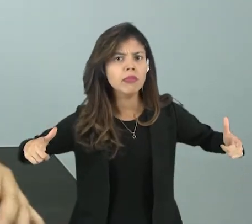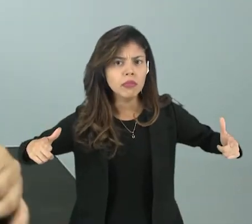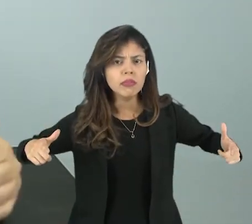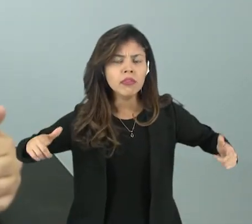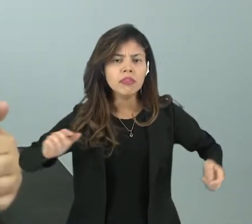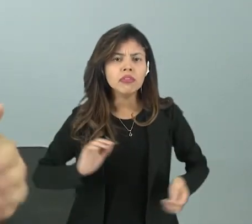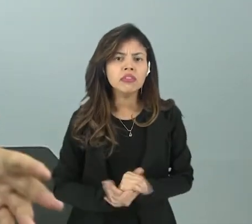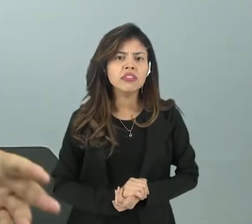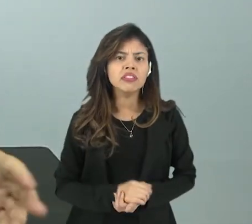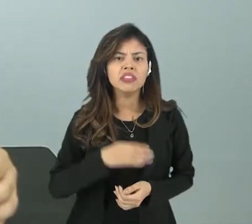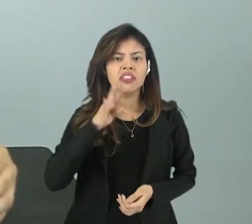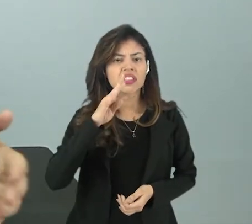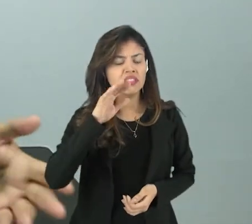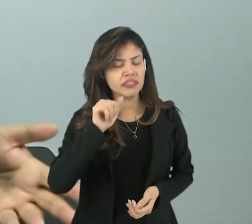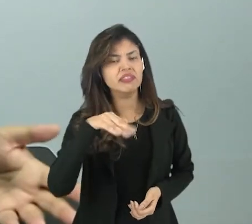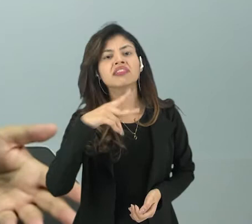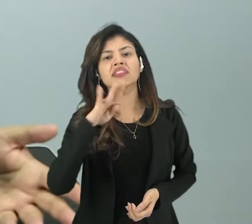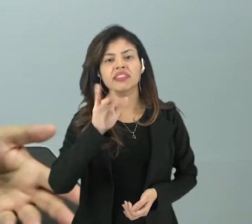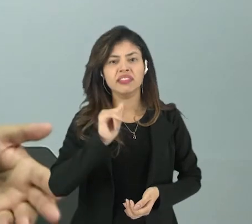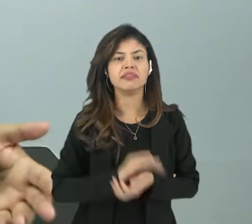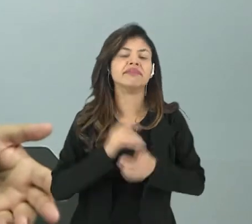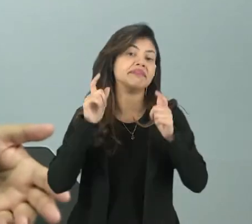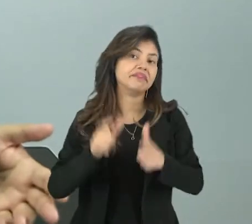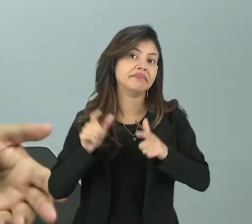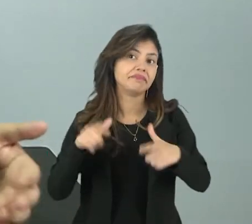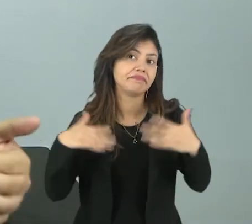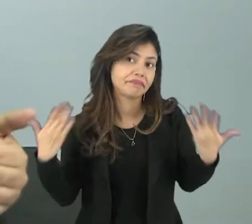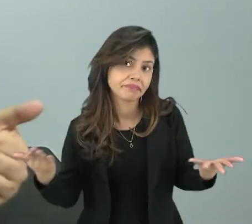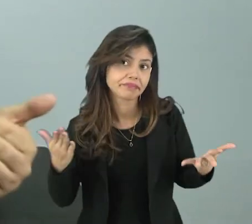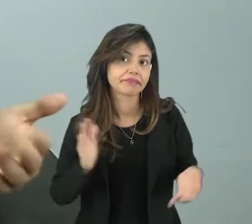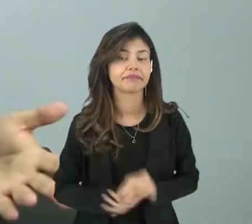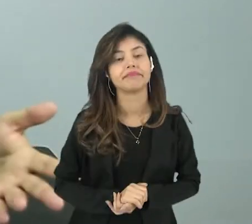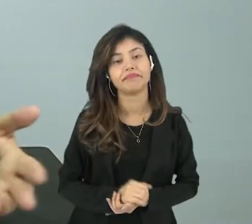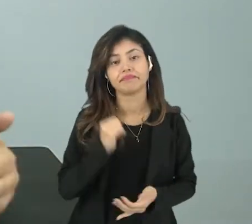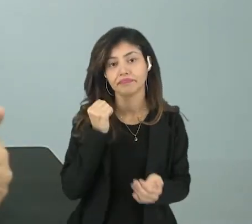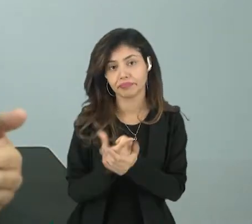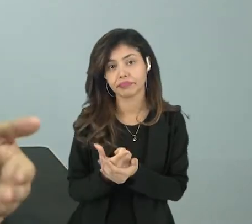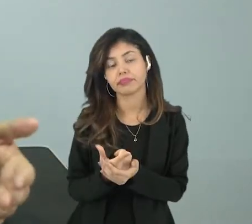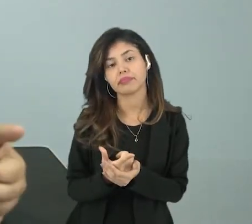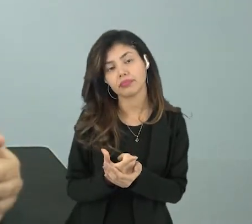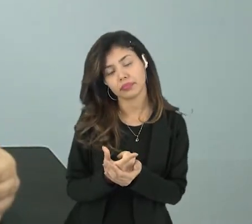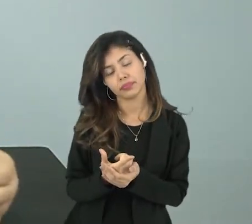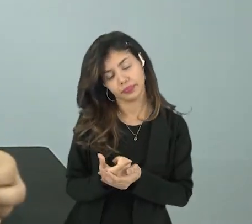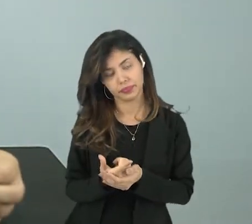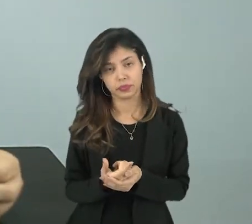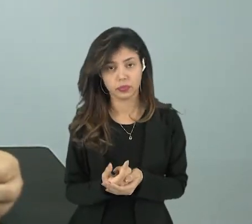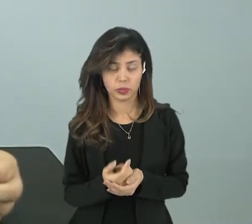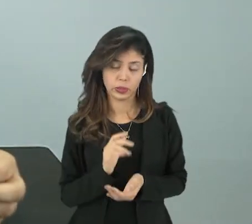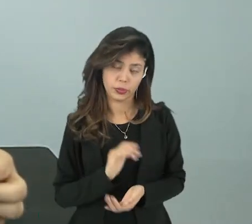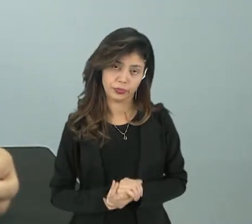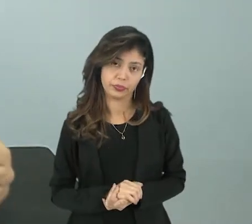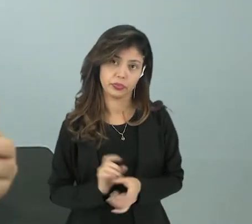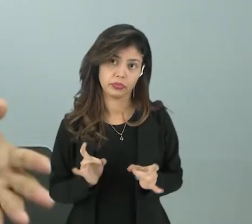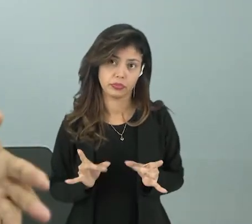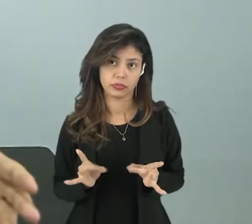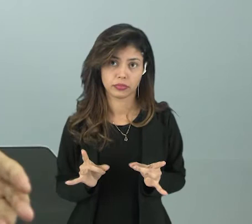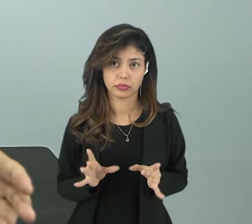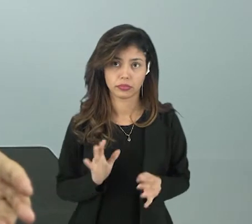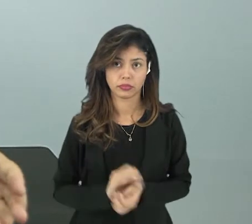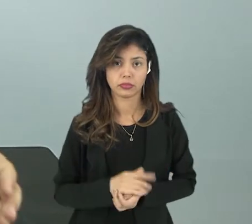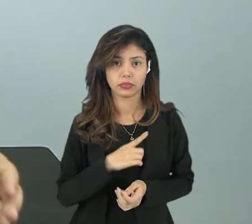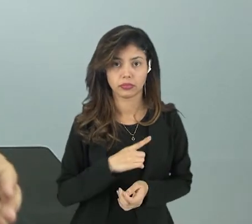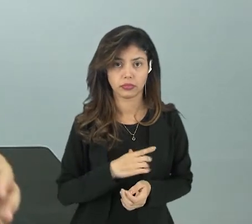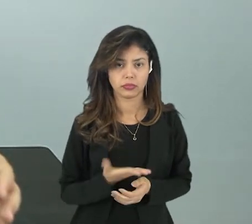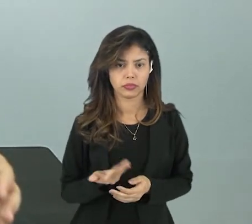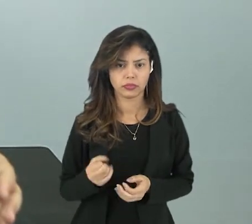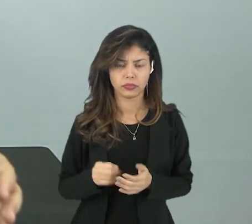grandes. Tambaqui. Hoje a gente vê tambaqui aonde? Né, onde a gente vai comprar, na feira, né, e tudo. E o rio tinha bastante